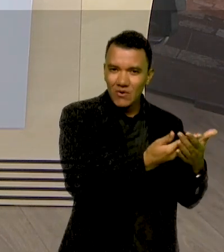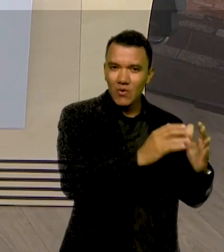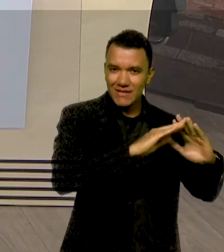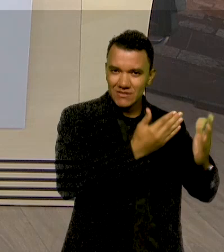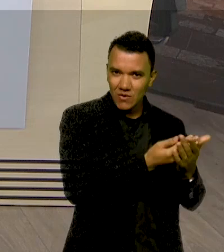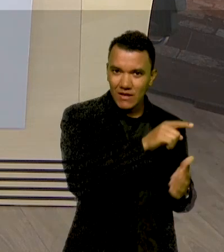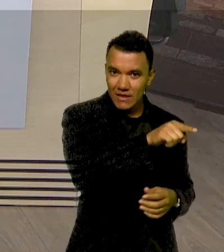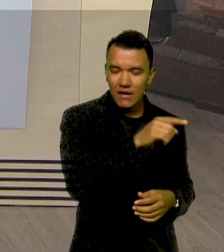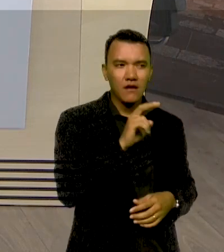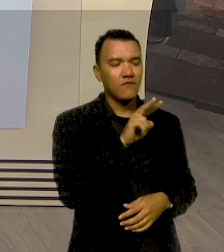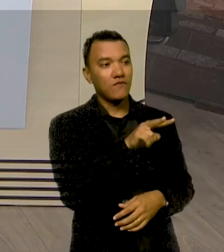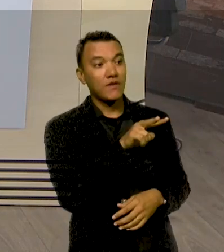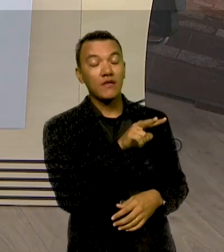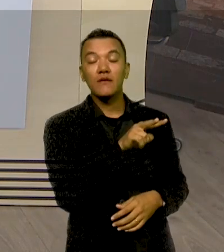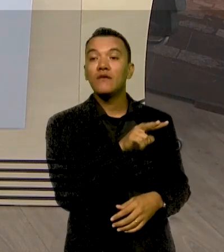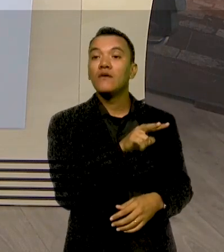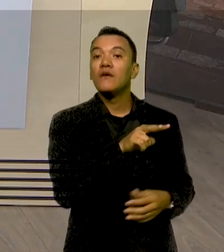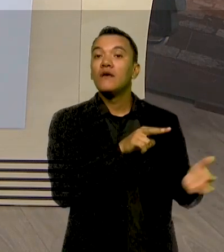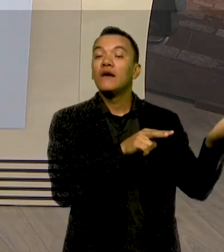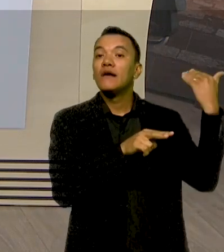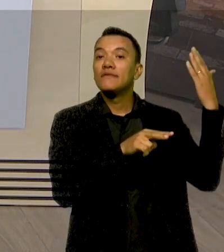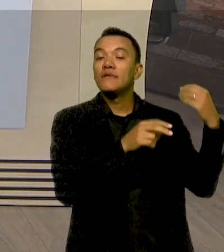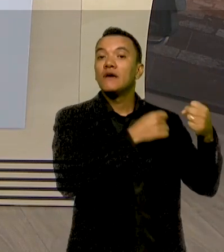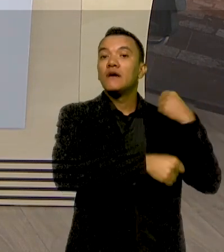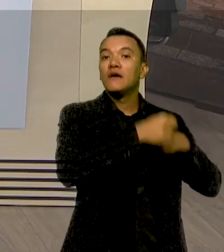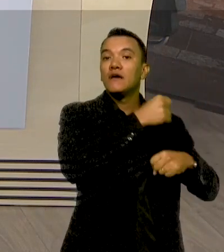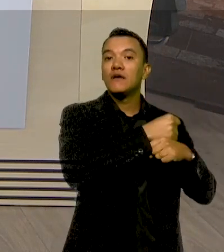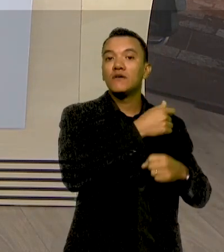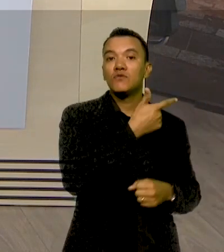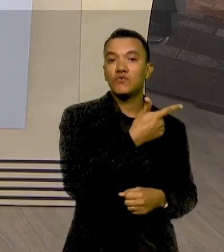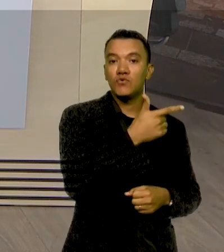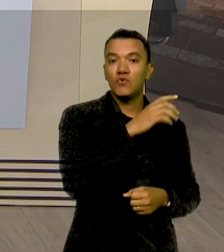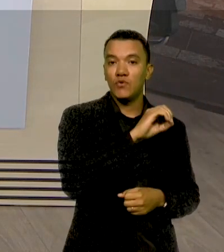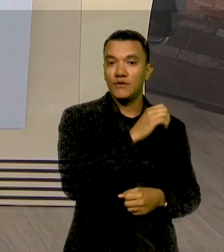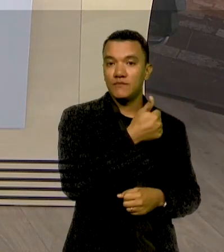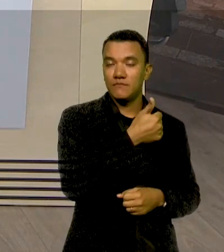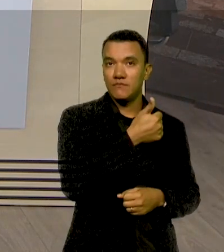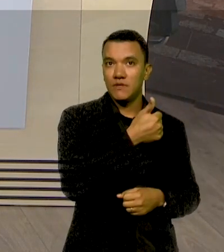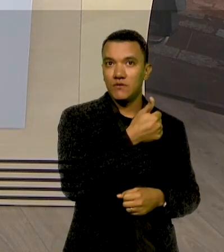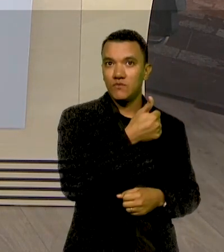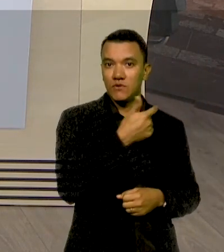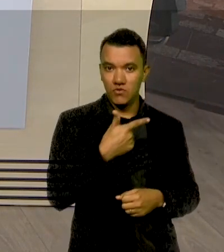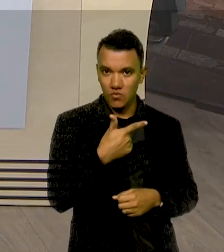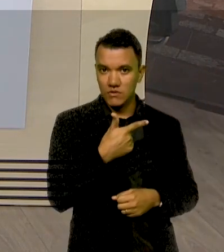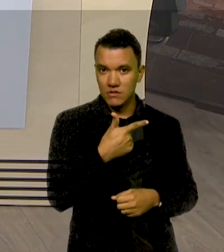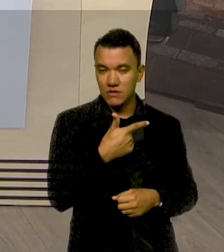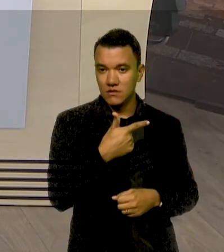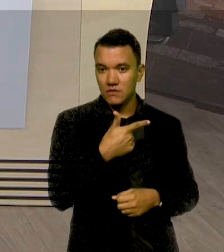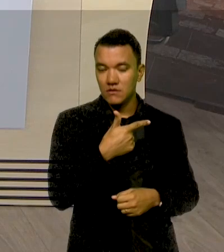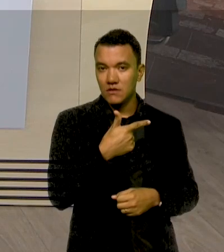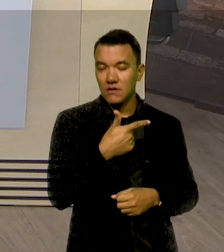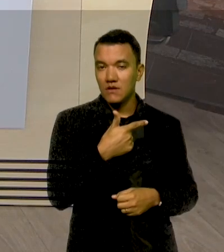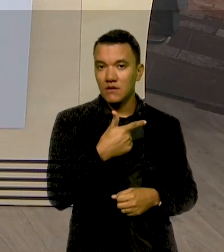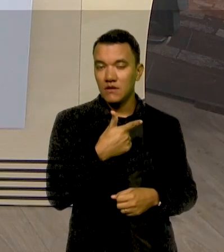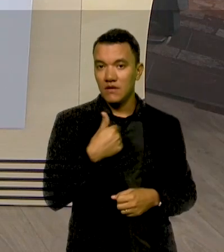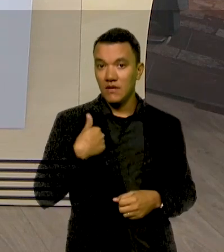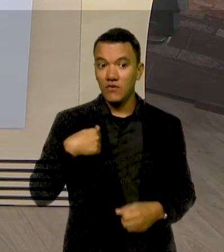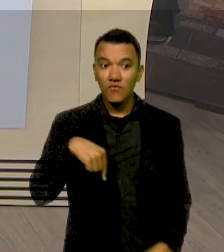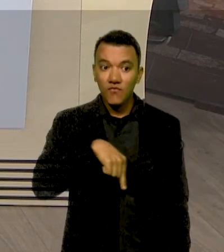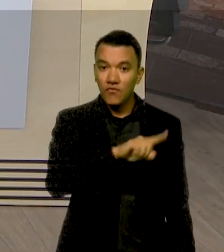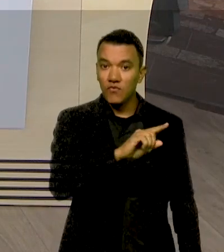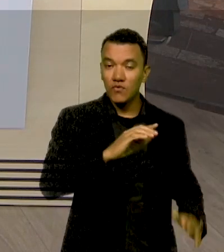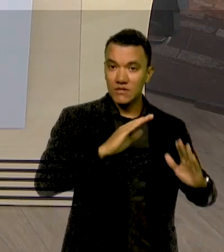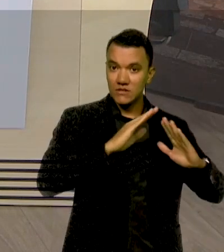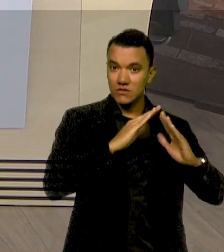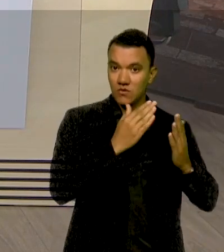precisamente, foi lá no ano de 2012, quando estive na escola Duque